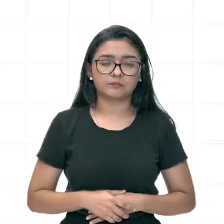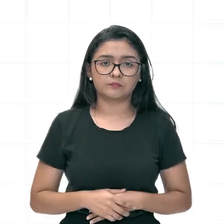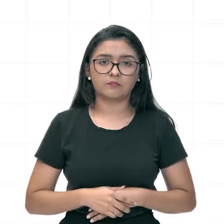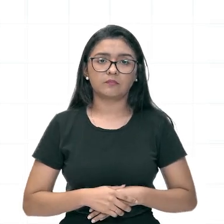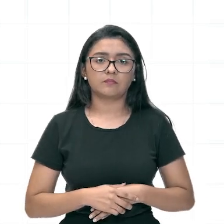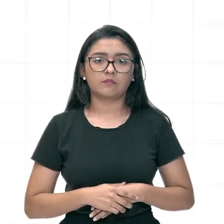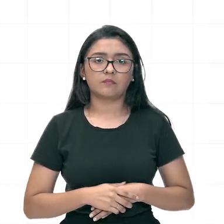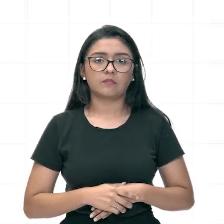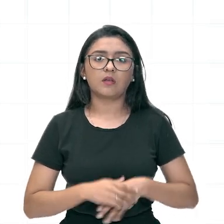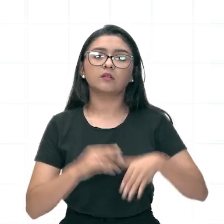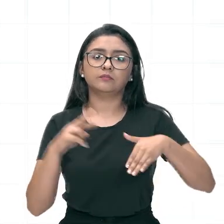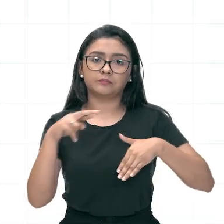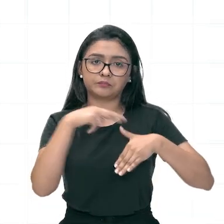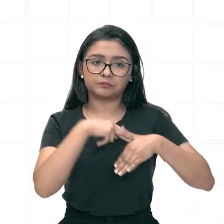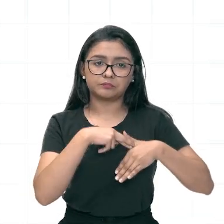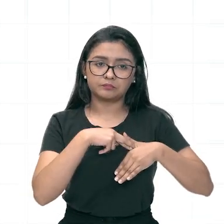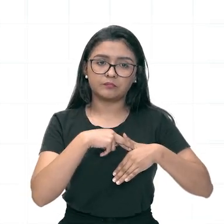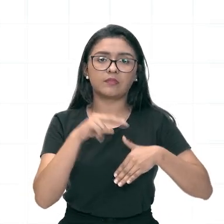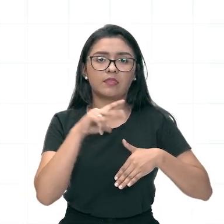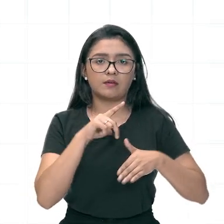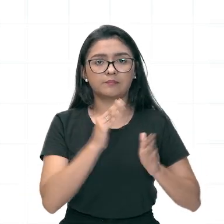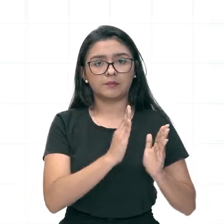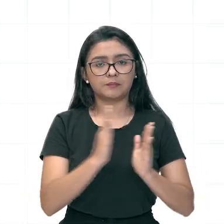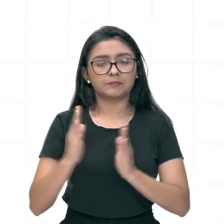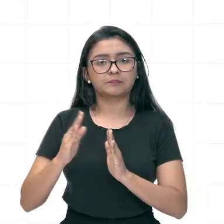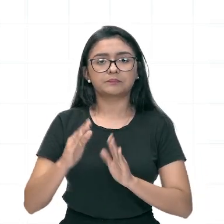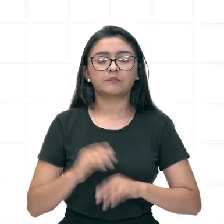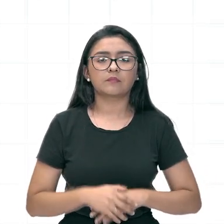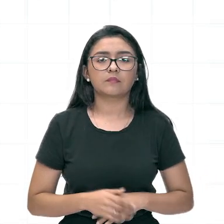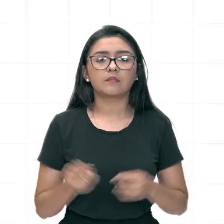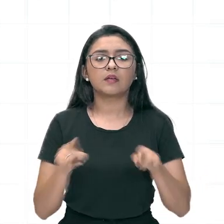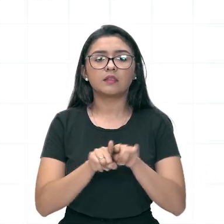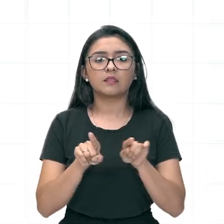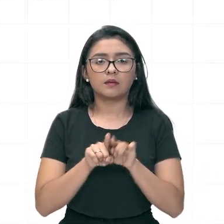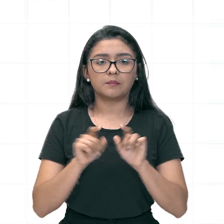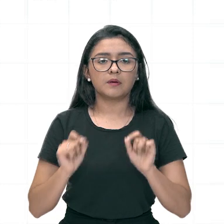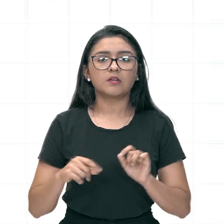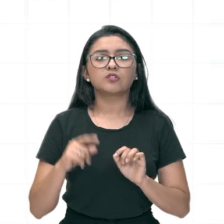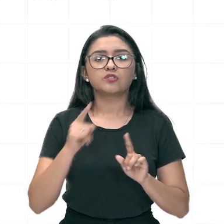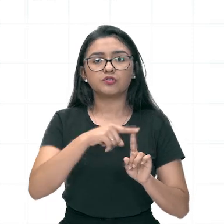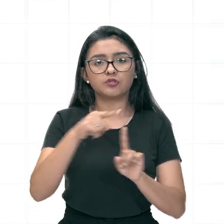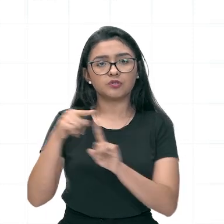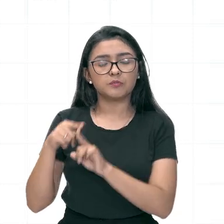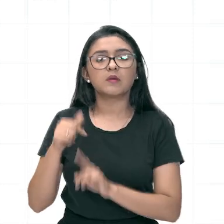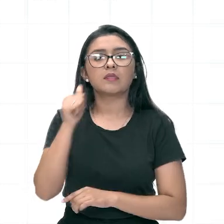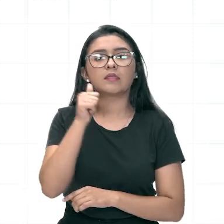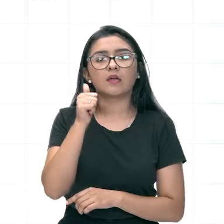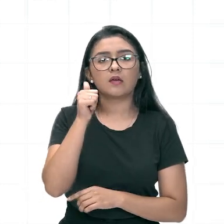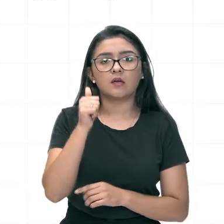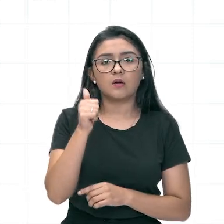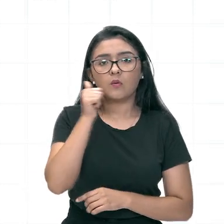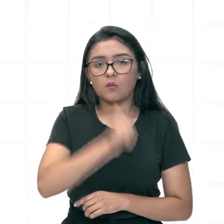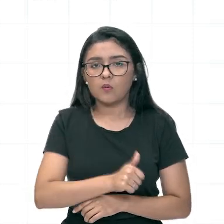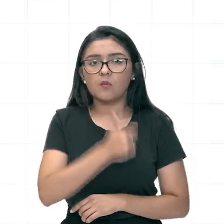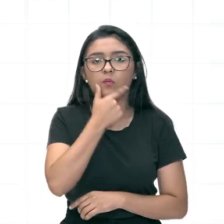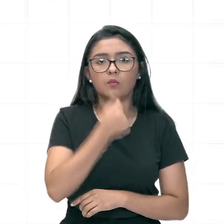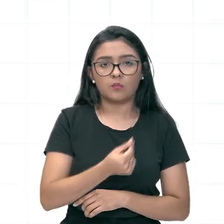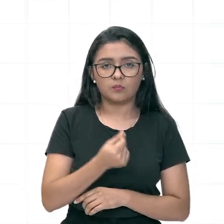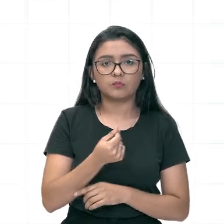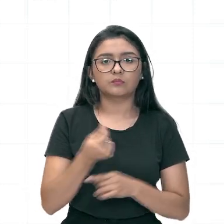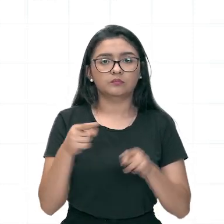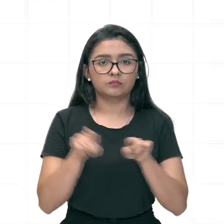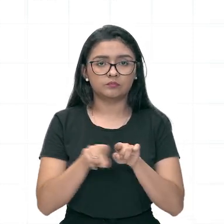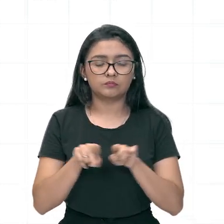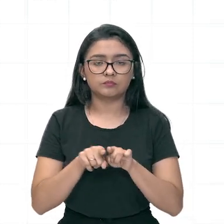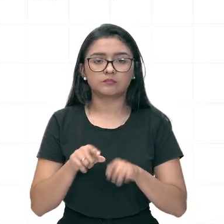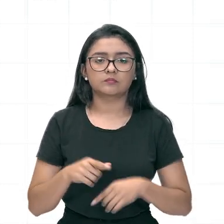ó, o ventrículo parcialmente dividido. E eles apresentam sexos separados, existem os machos e as fêmeas, né? Existe